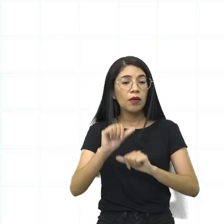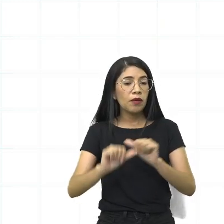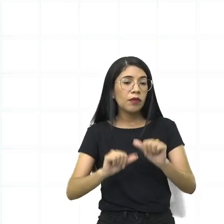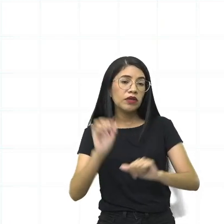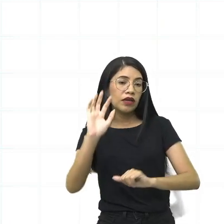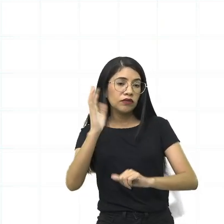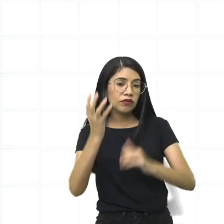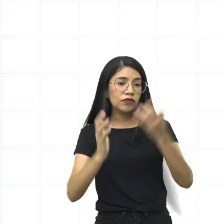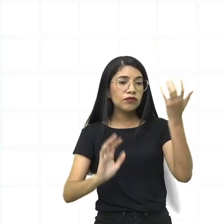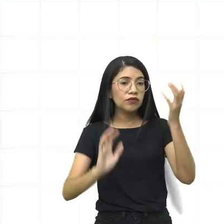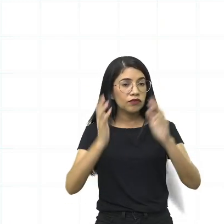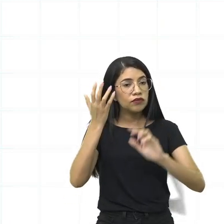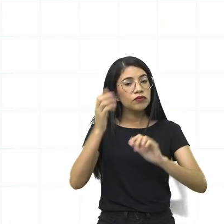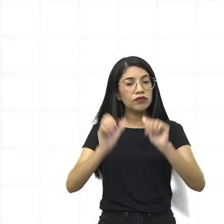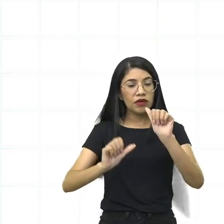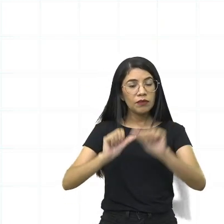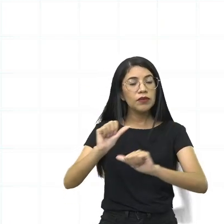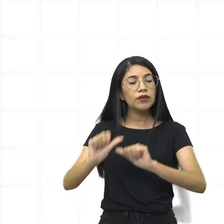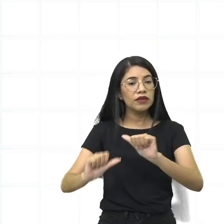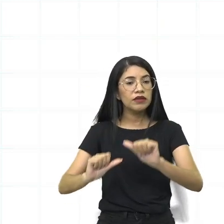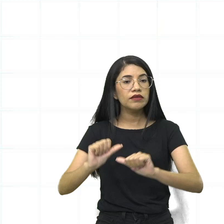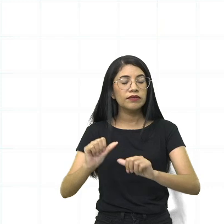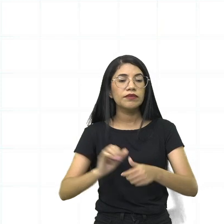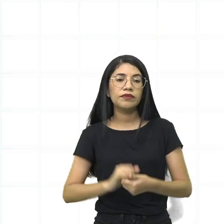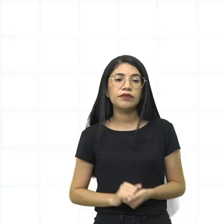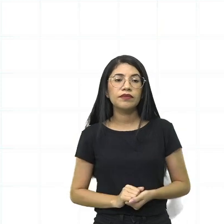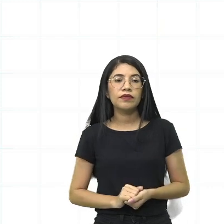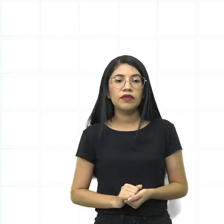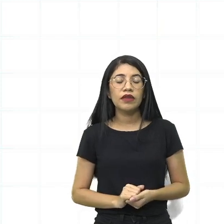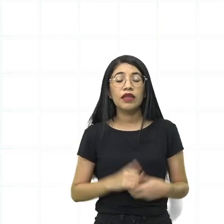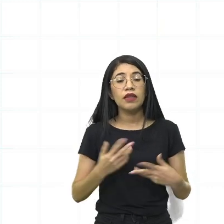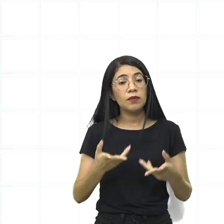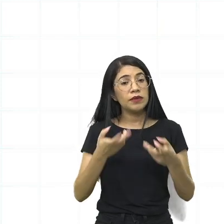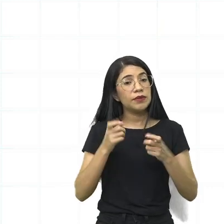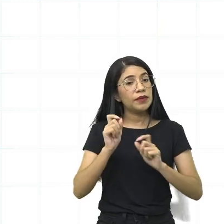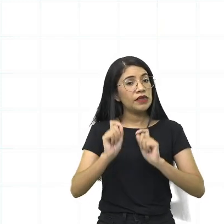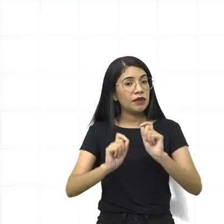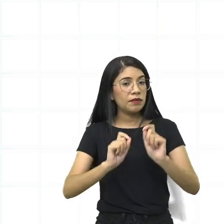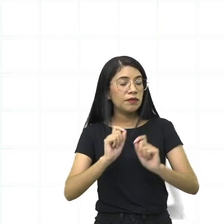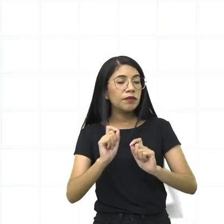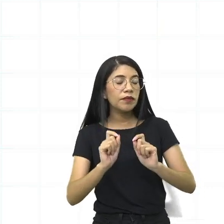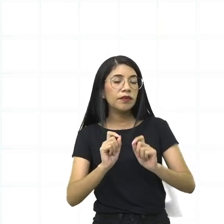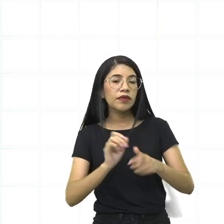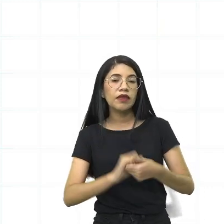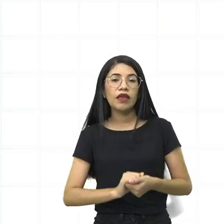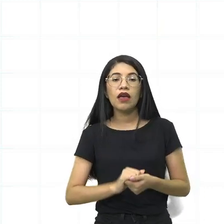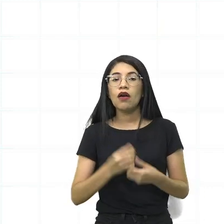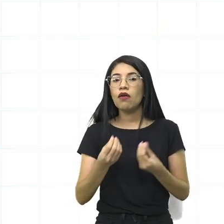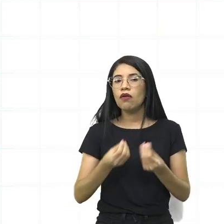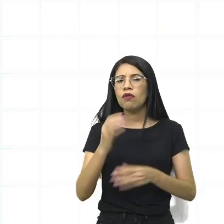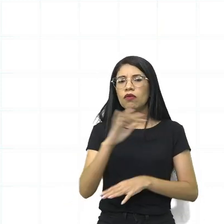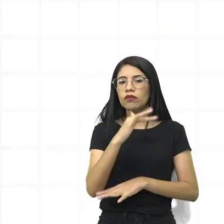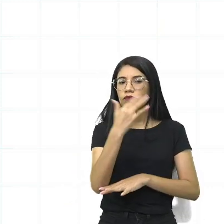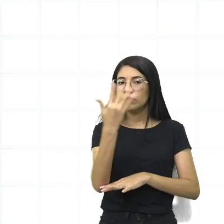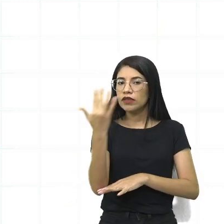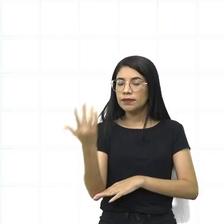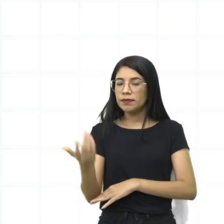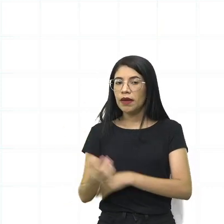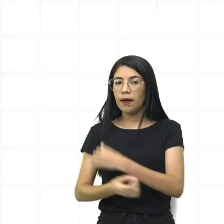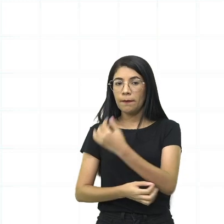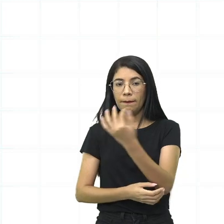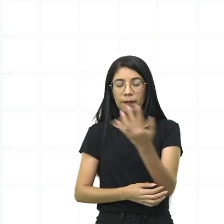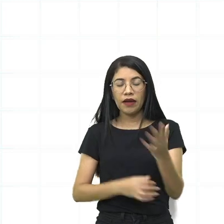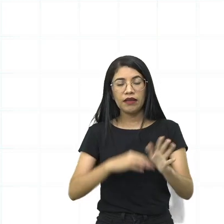mudanças climáticas, tá? Então, a gente tem que perceber isso. Esse desmatamento da